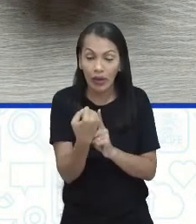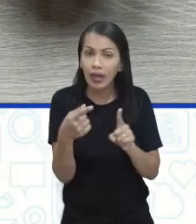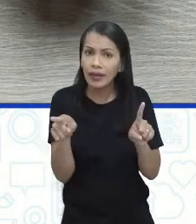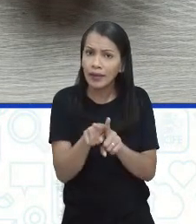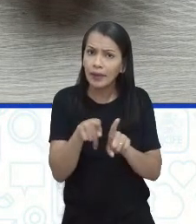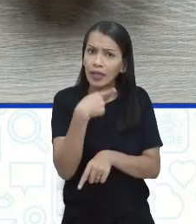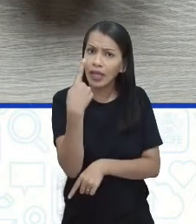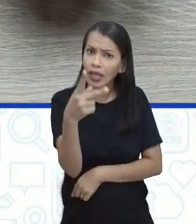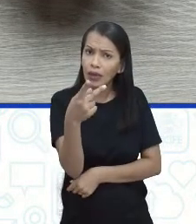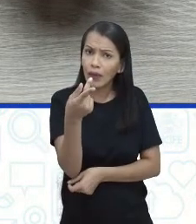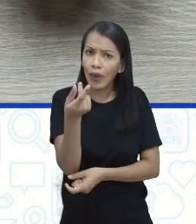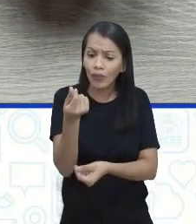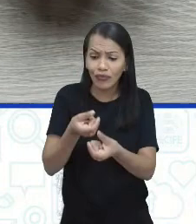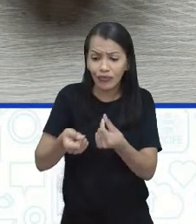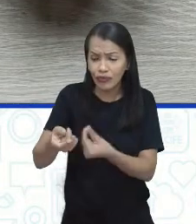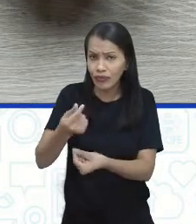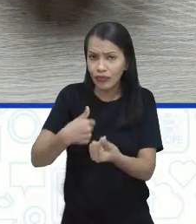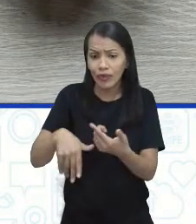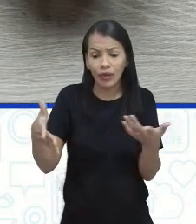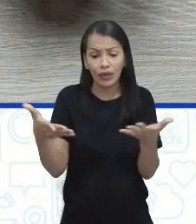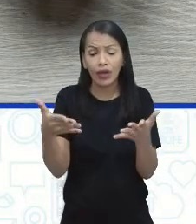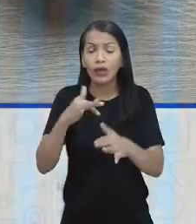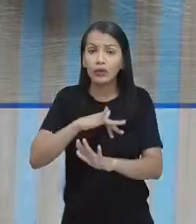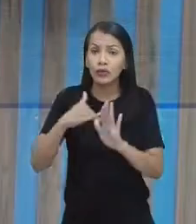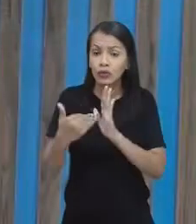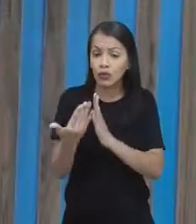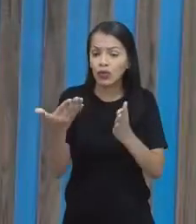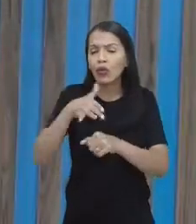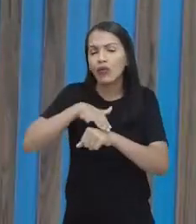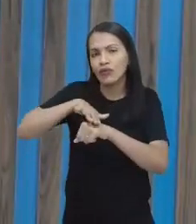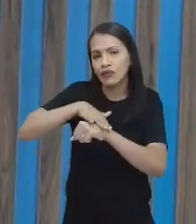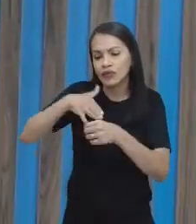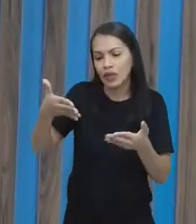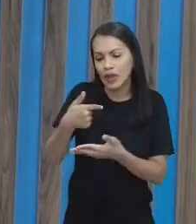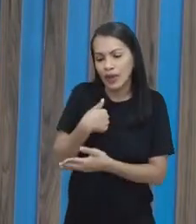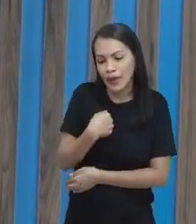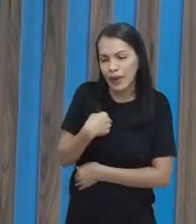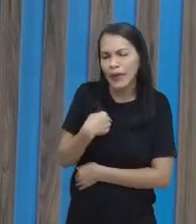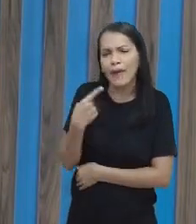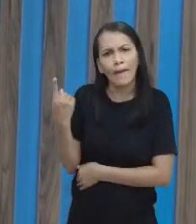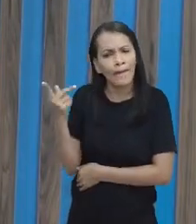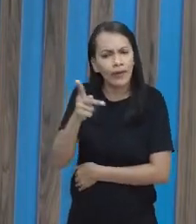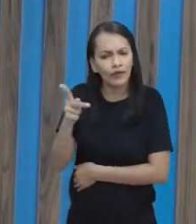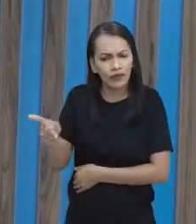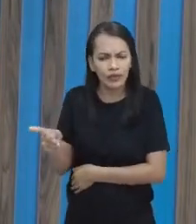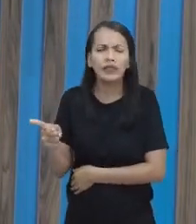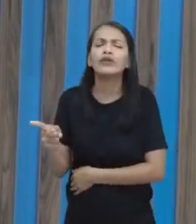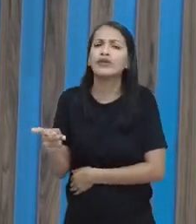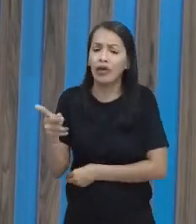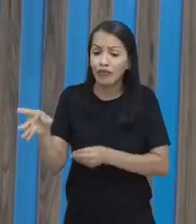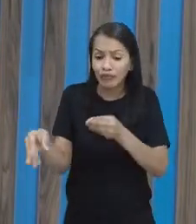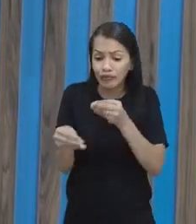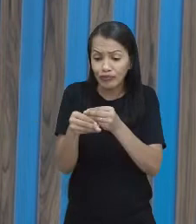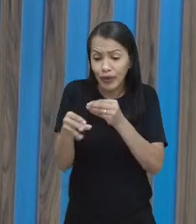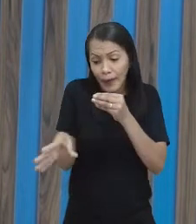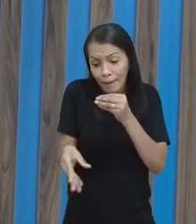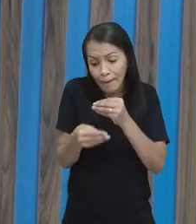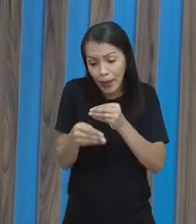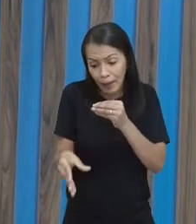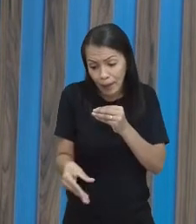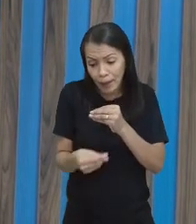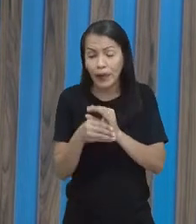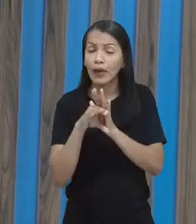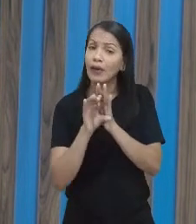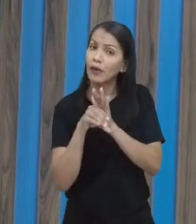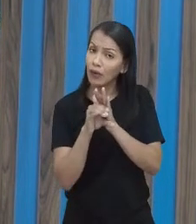finanças. Então, tudo que a gente está conversando aqui até agora, eu e a professora Isabel, se encaixa aí nesse conceito